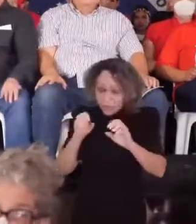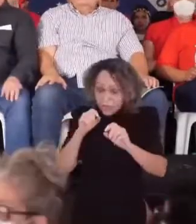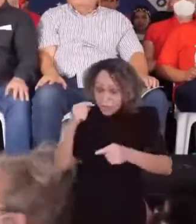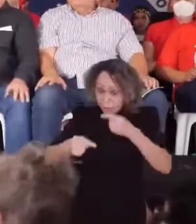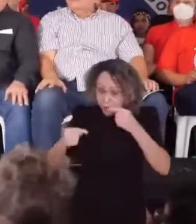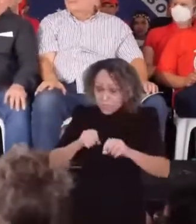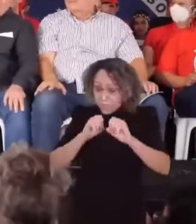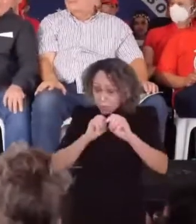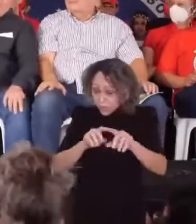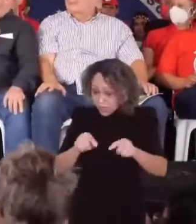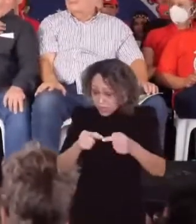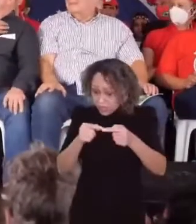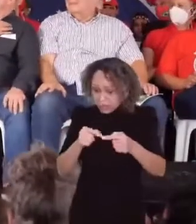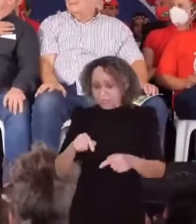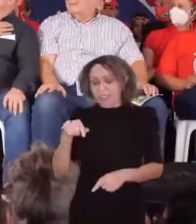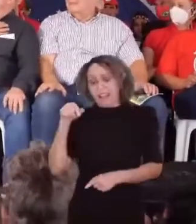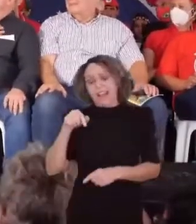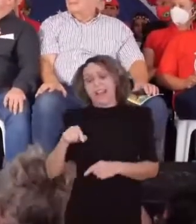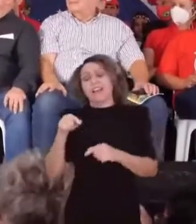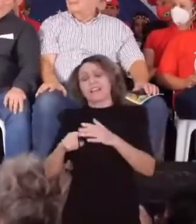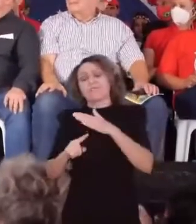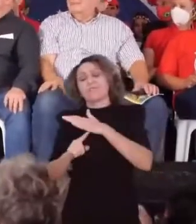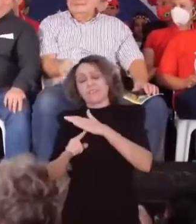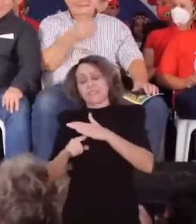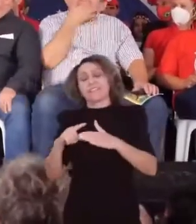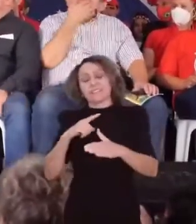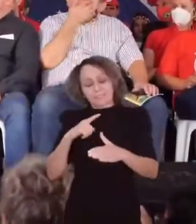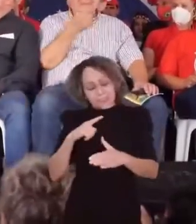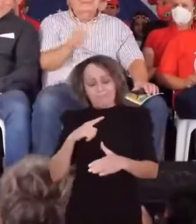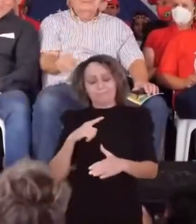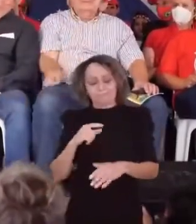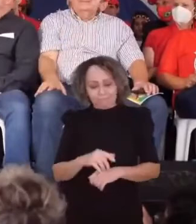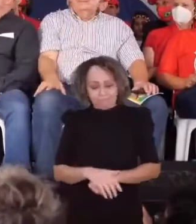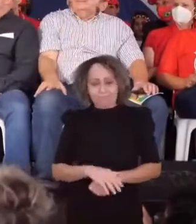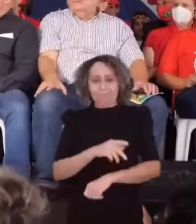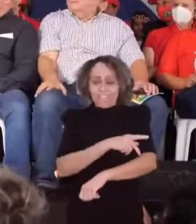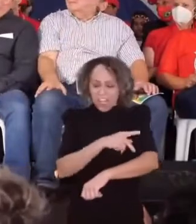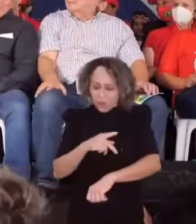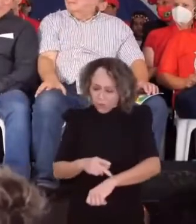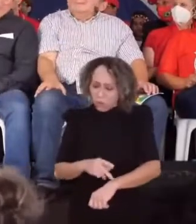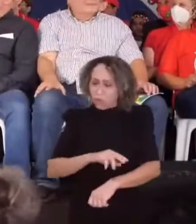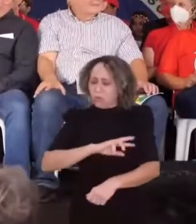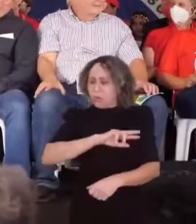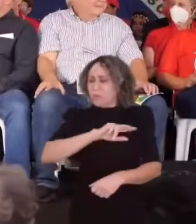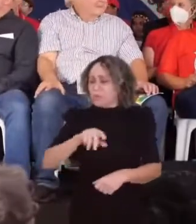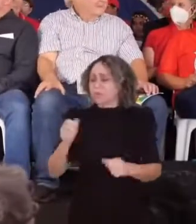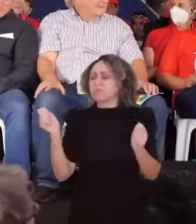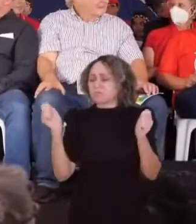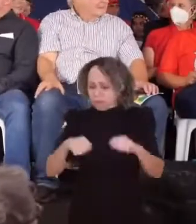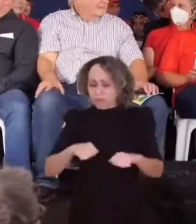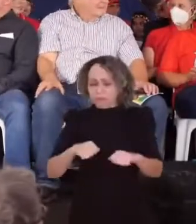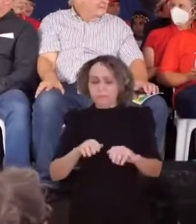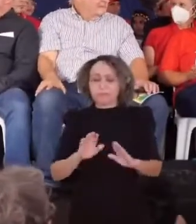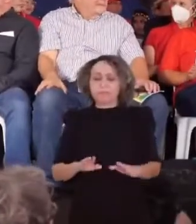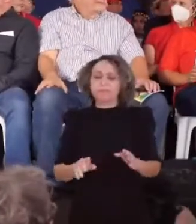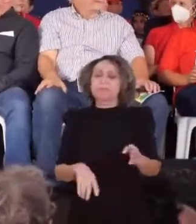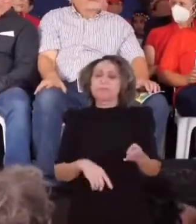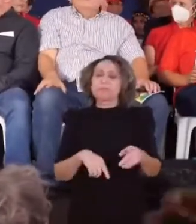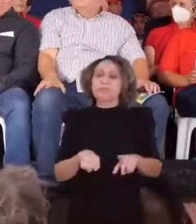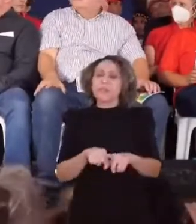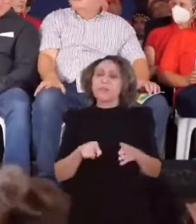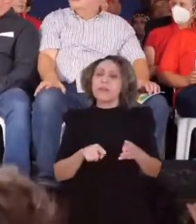E, finalmente, como parte do nosso projeto, que ela tem nos ensinado,